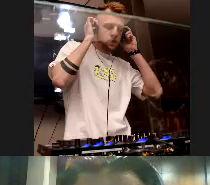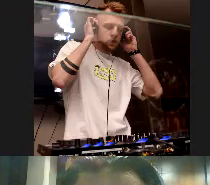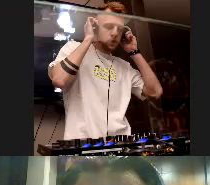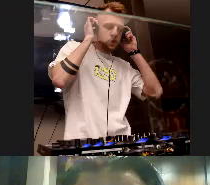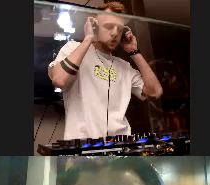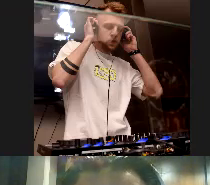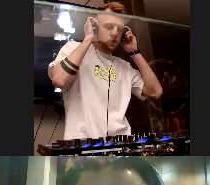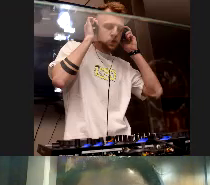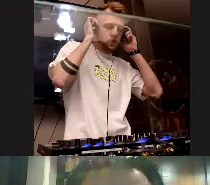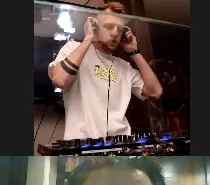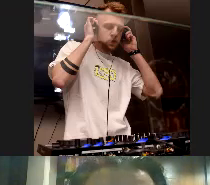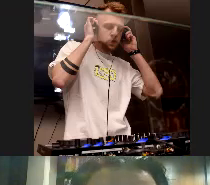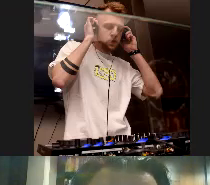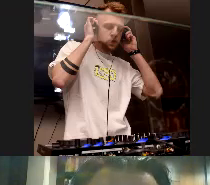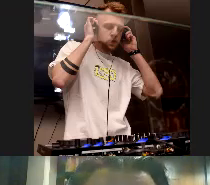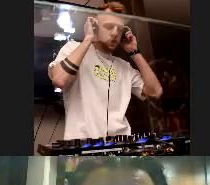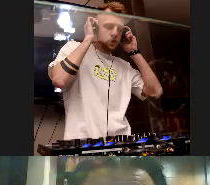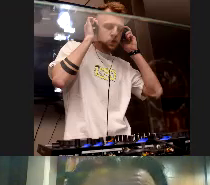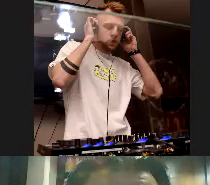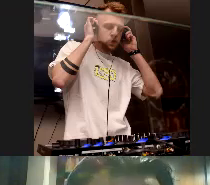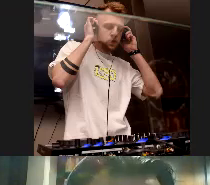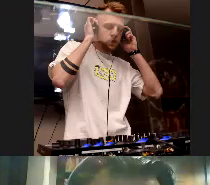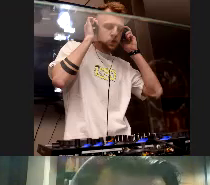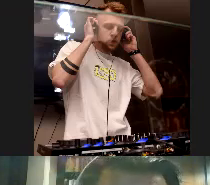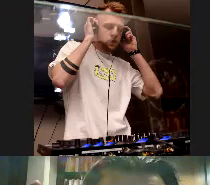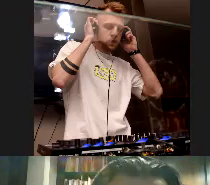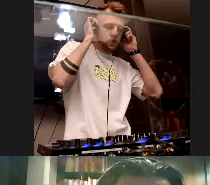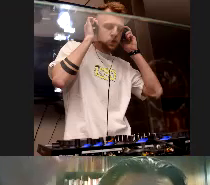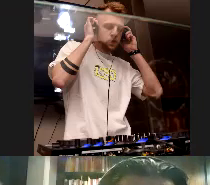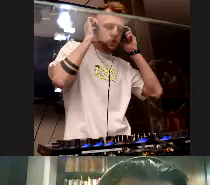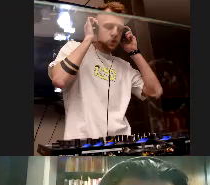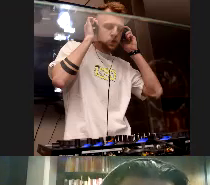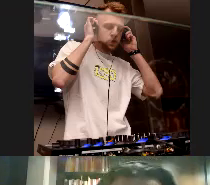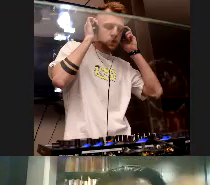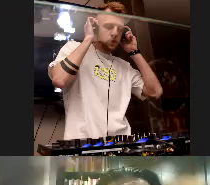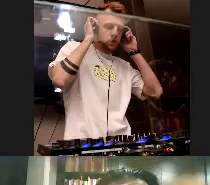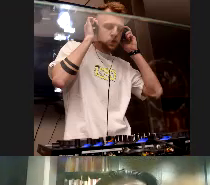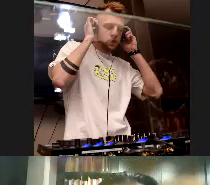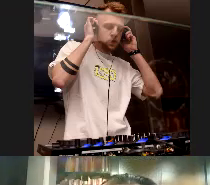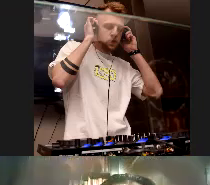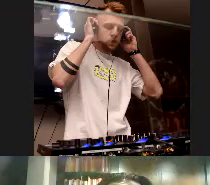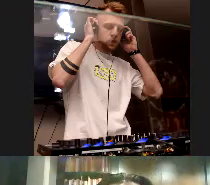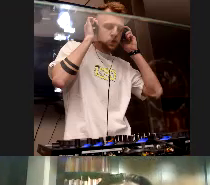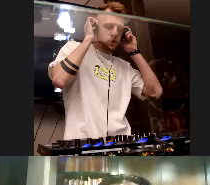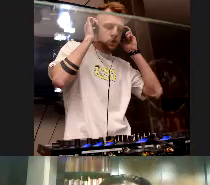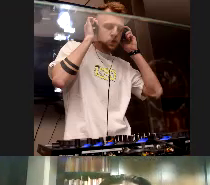Então, conceitos de engenharia hidrológica, né? Uma ciência aplicada. Então, tu aplica ela, não é uma ciência